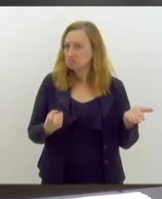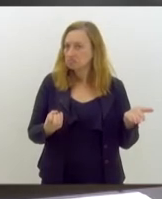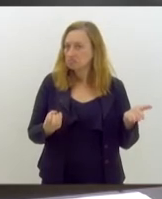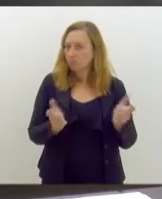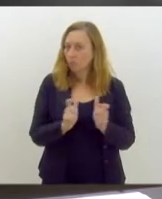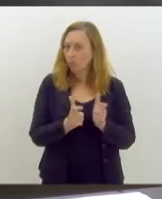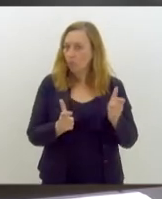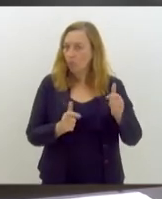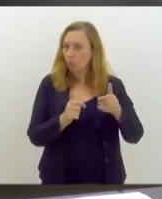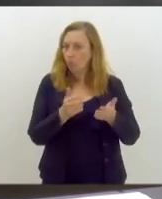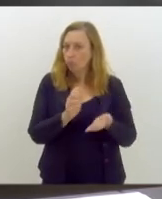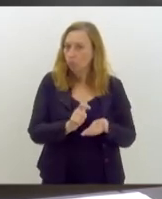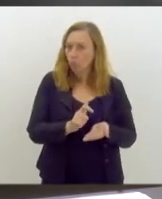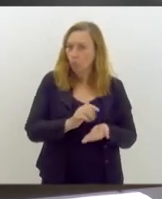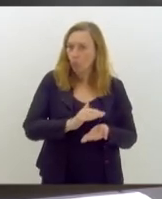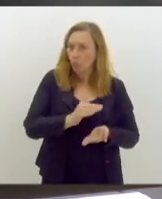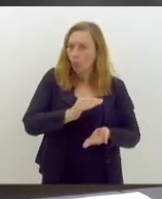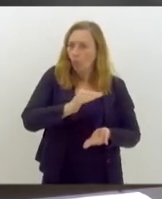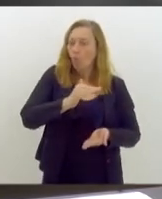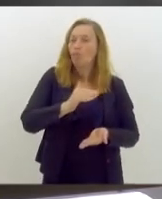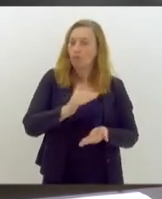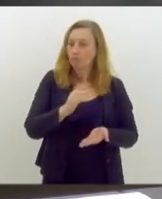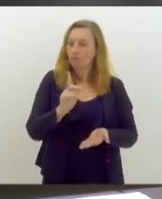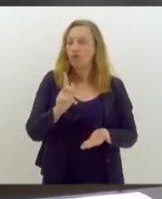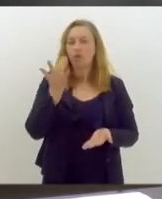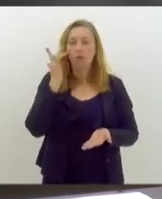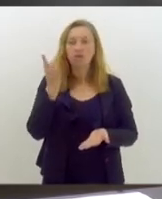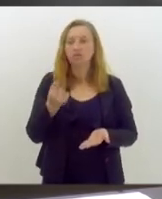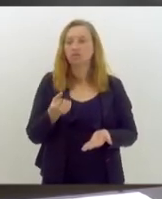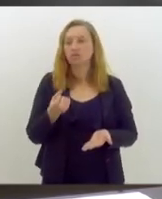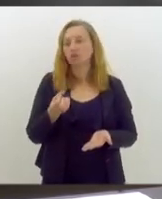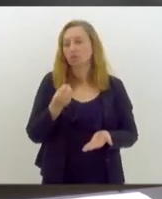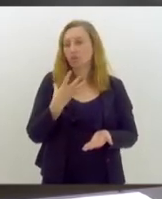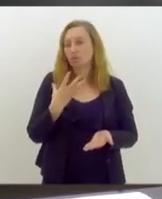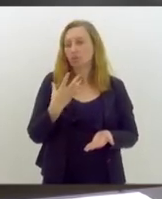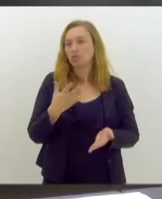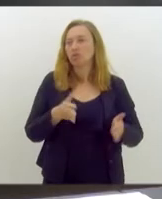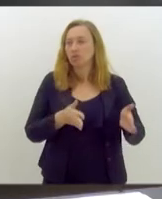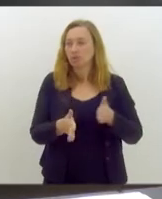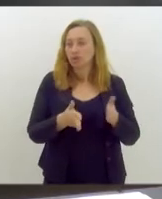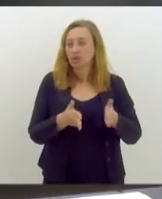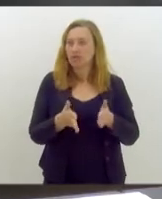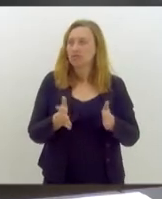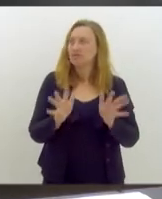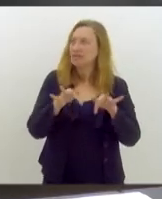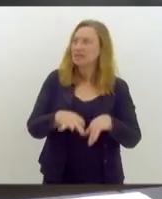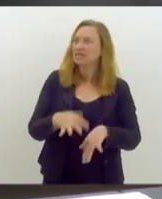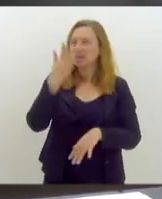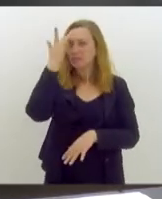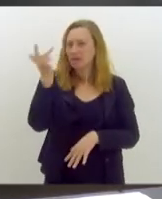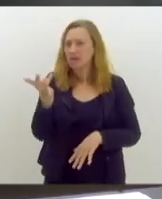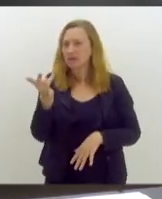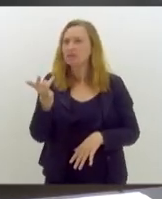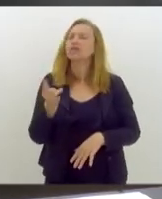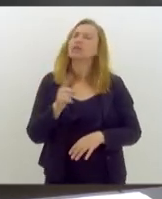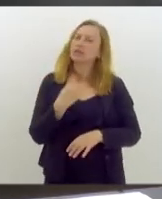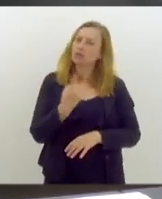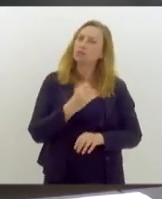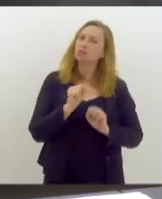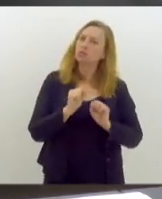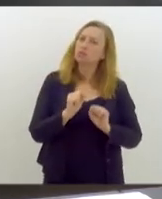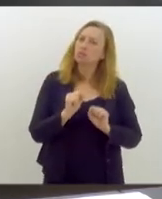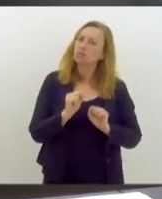robusto acho que é bastante adequado haja Vista Que o prazo das serpentes se encerraria amanhã que a gente